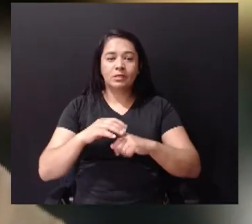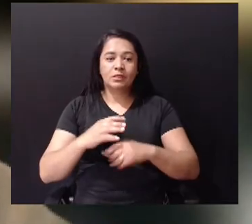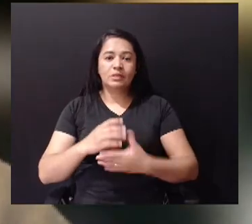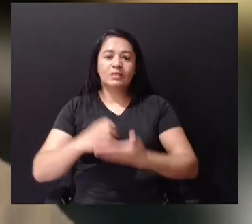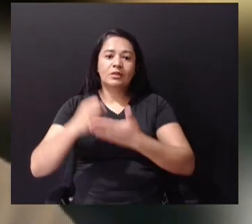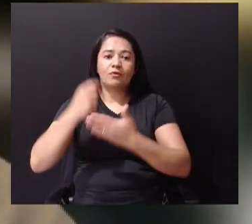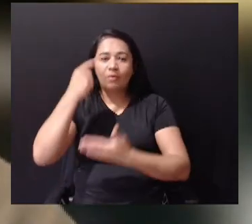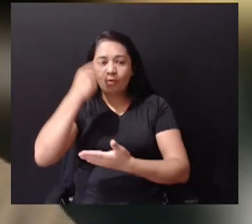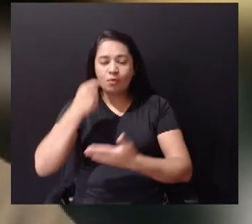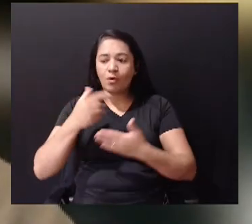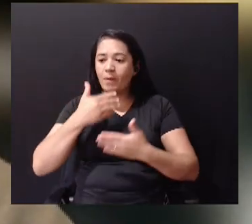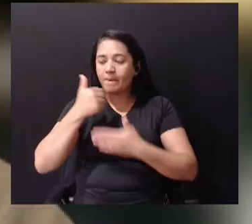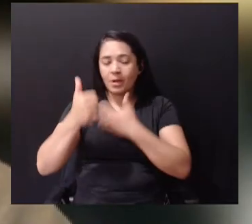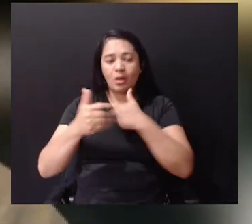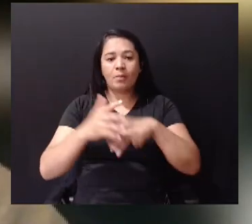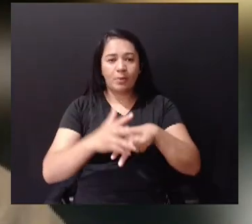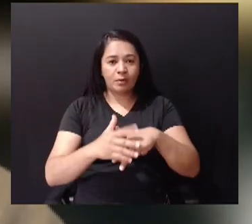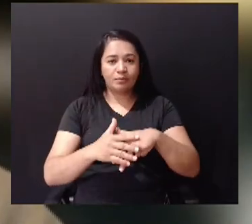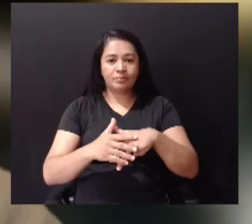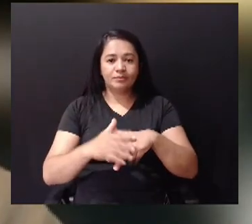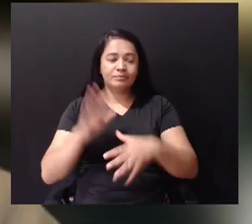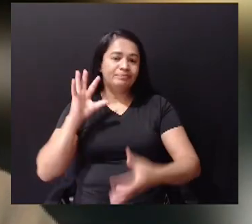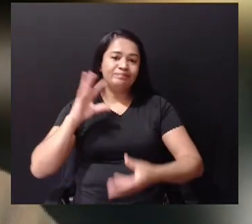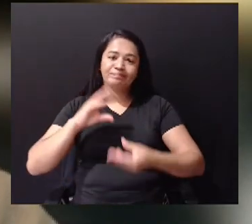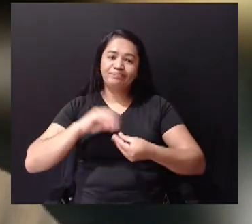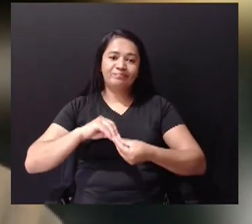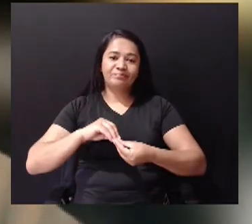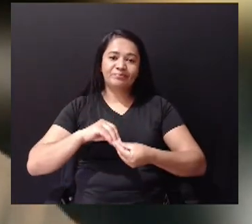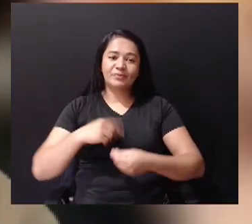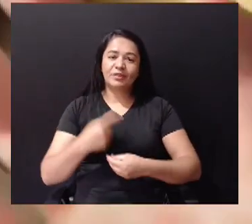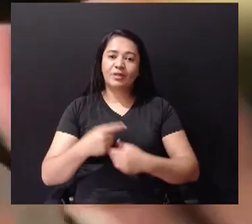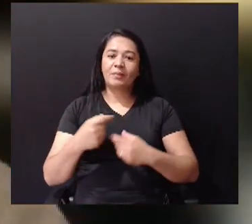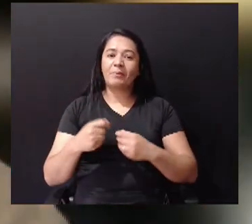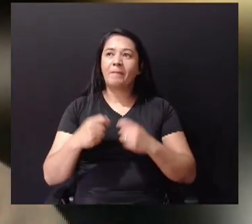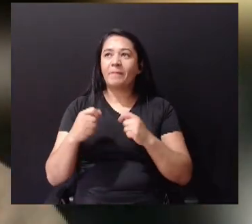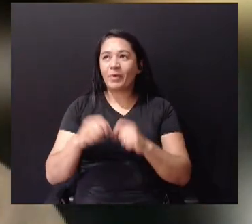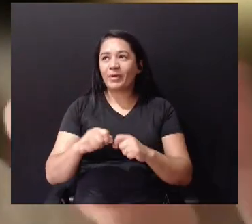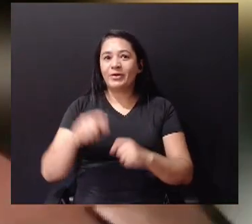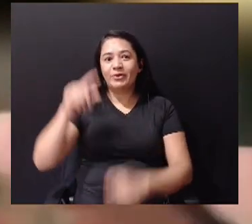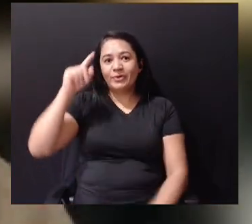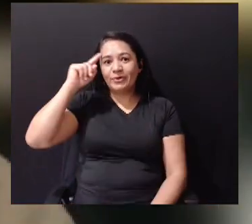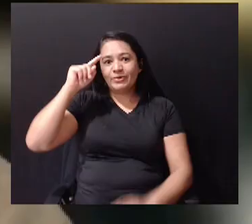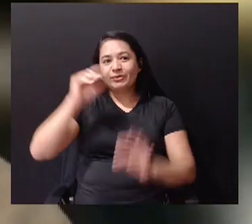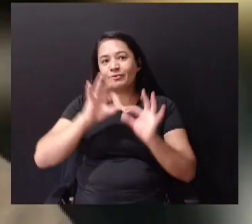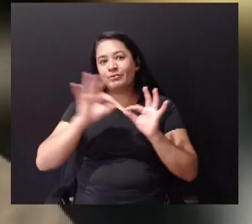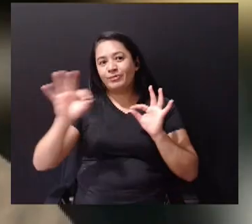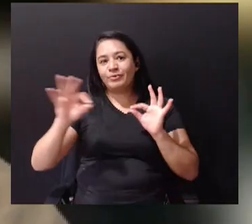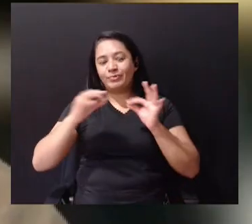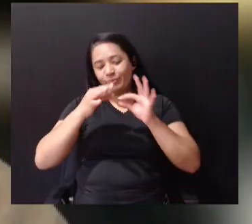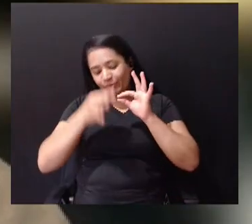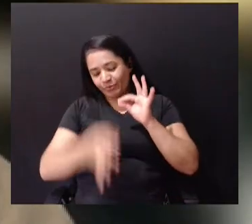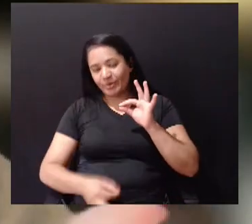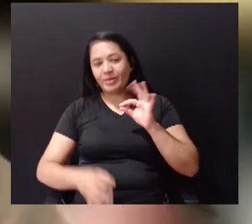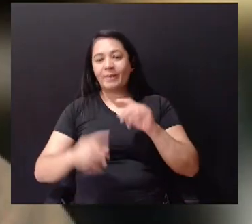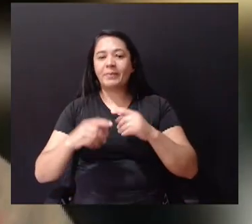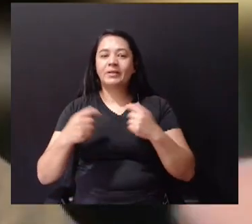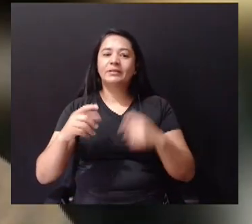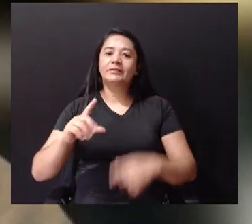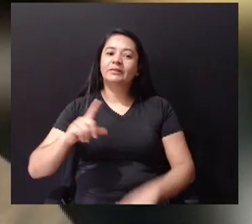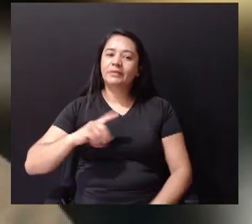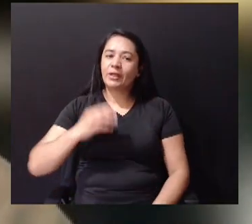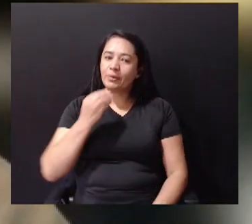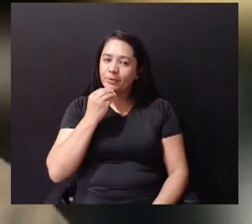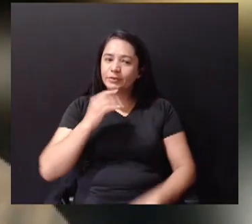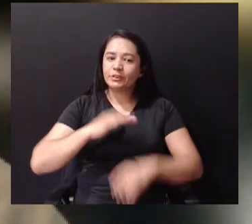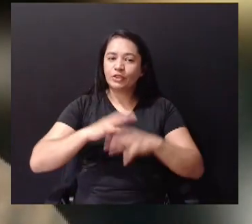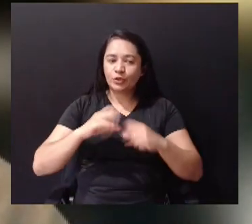paciente. Então, a gente pode passar o dia inteiro aqui, mas a mensagem tem muita chance de cura, tem que